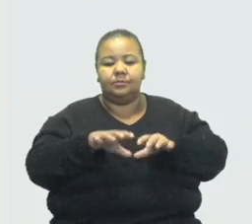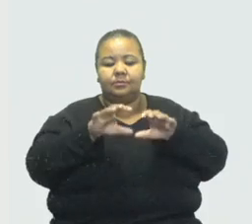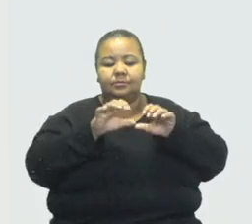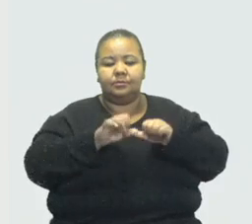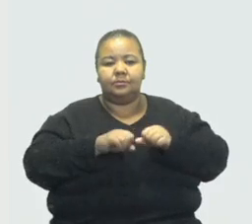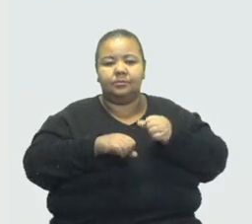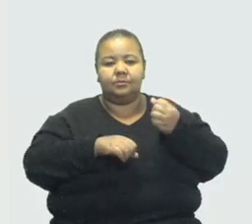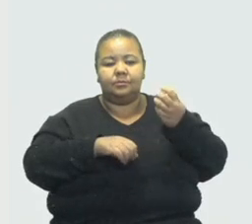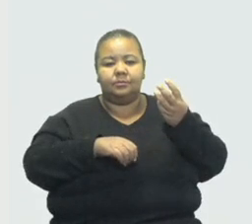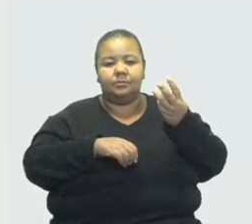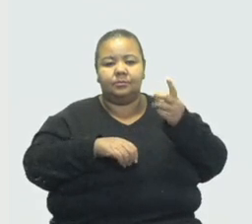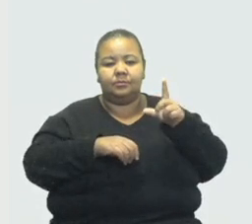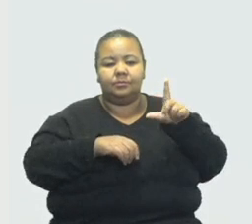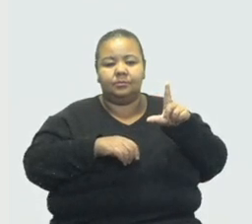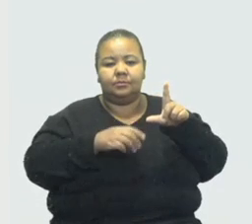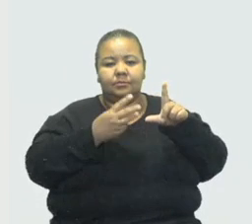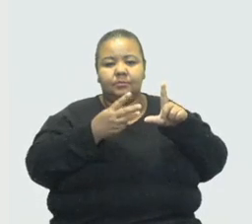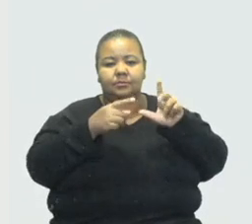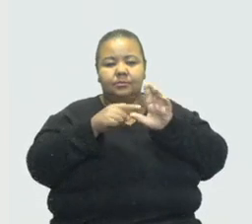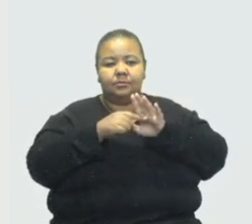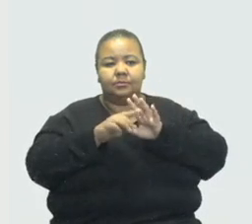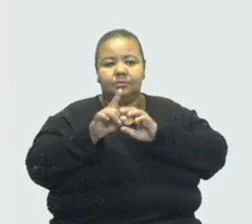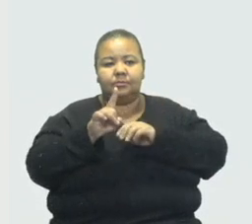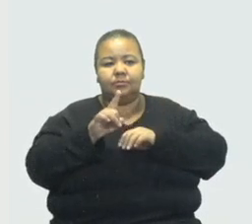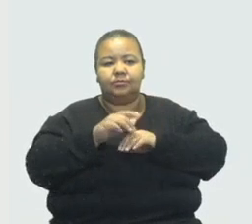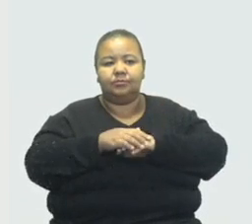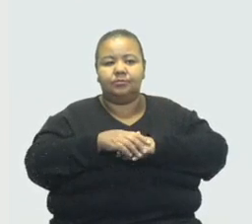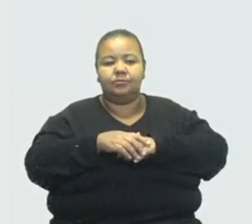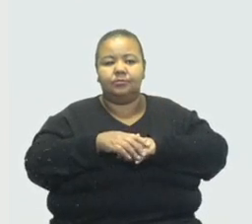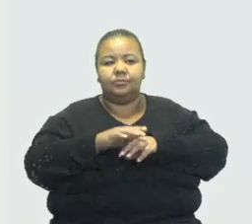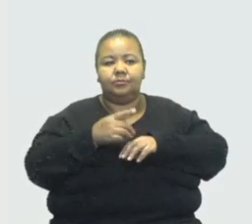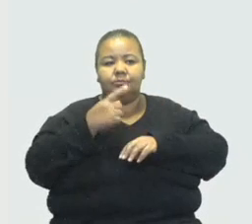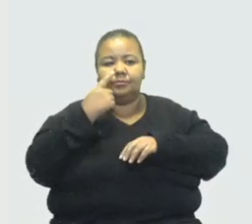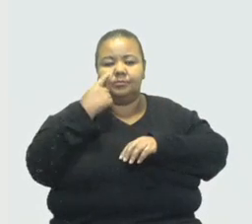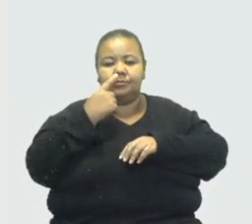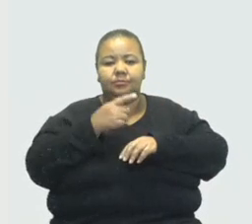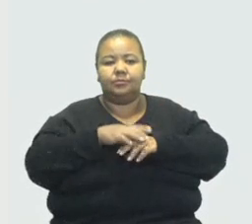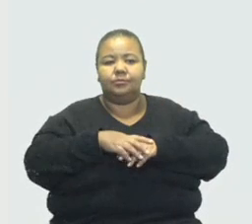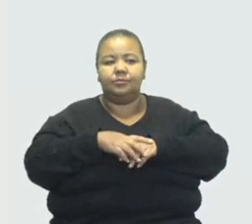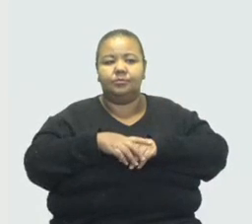linha 3 menos a linha 1. Então, nós temos